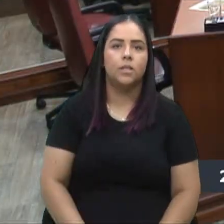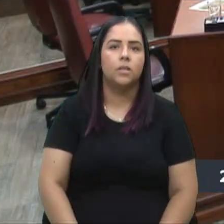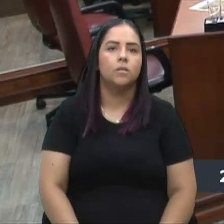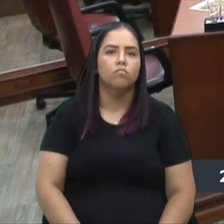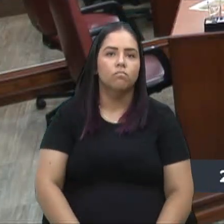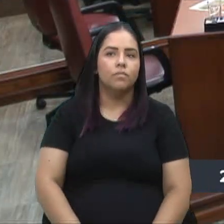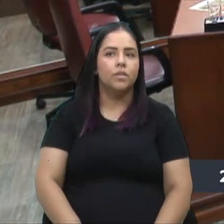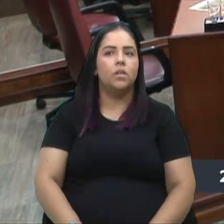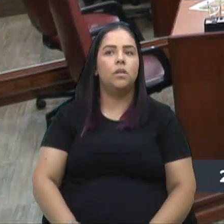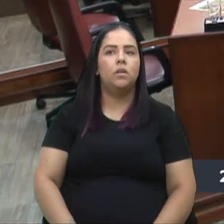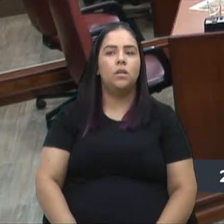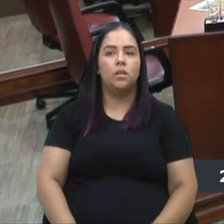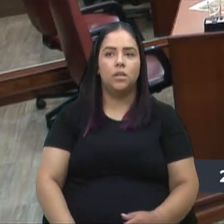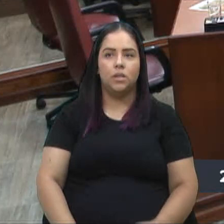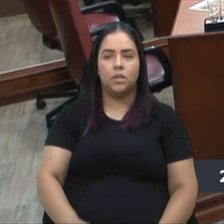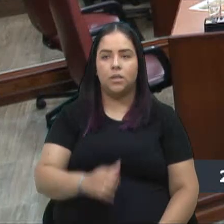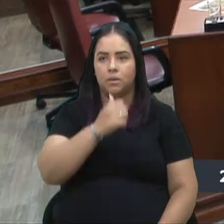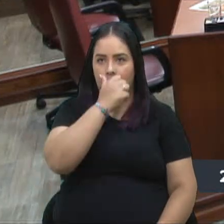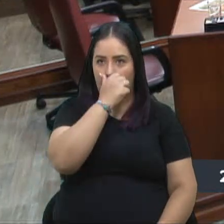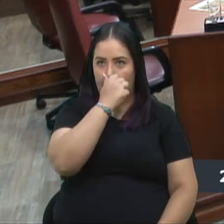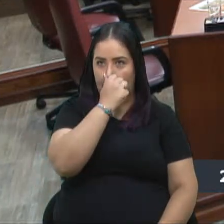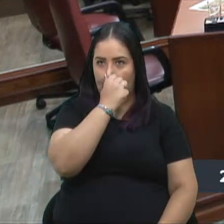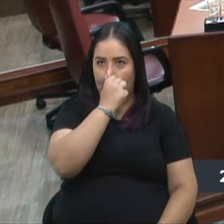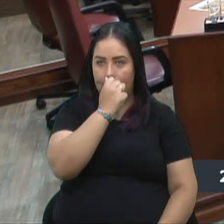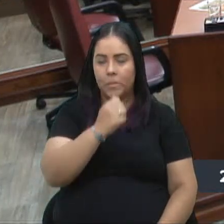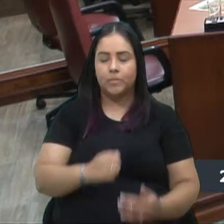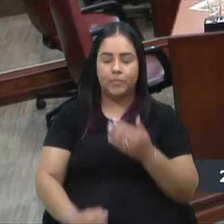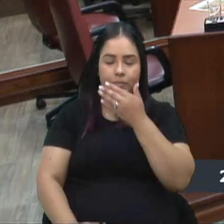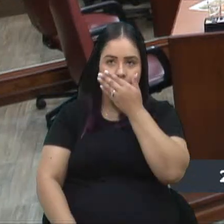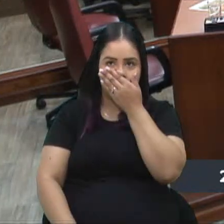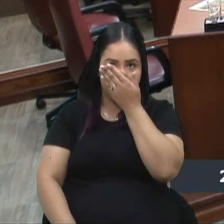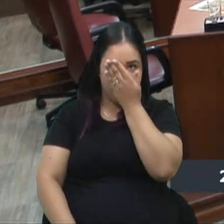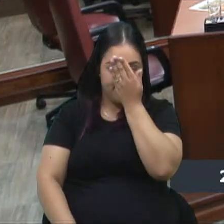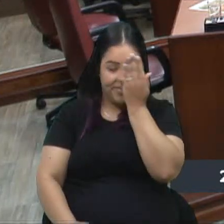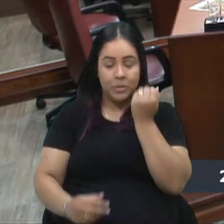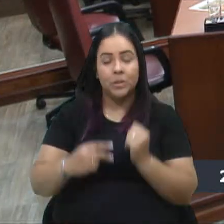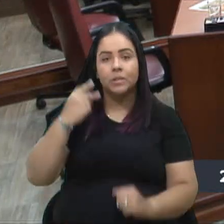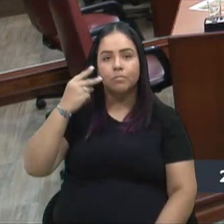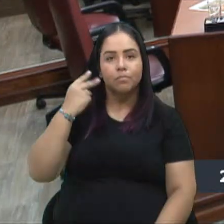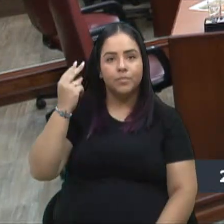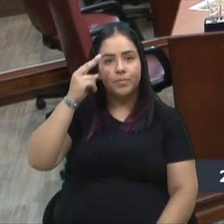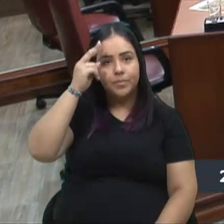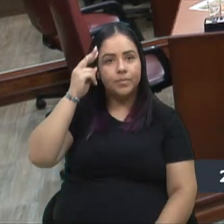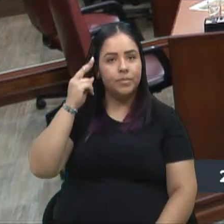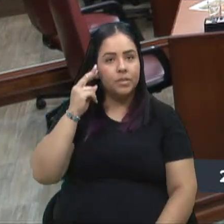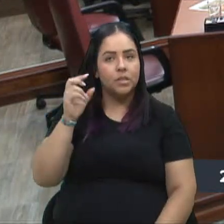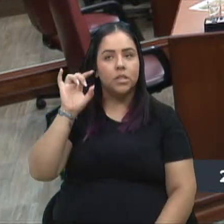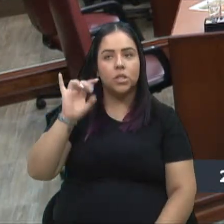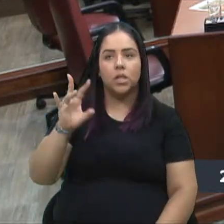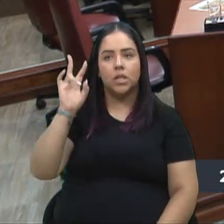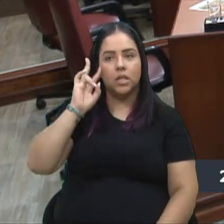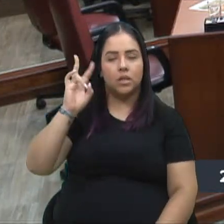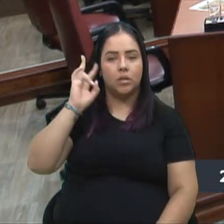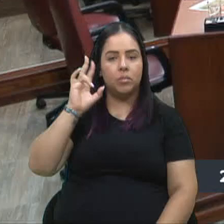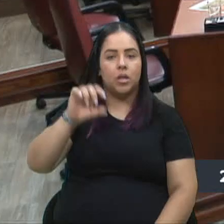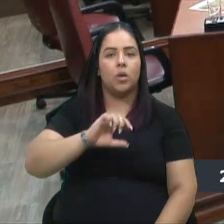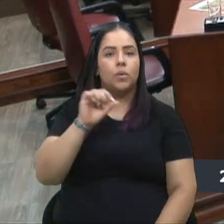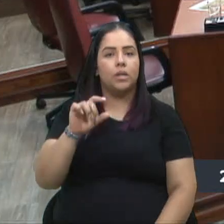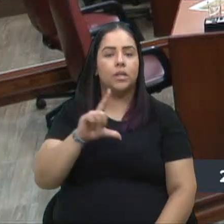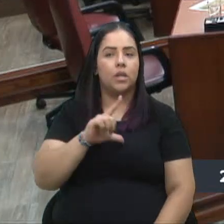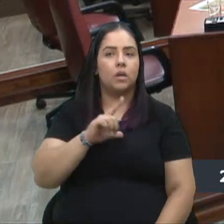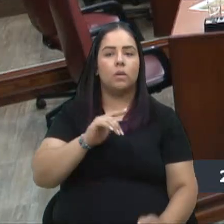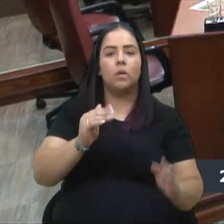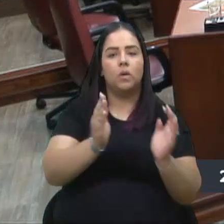Vereador Luiz eu queria só lembrar né os colegas que fazem parte da